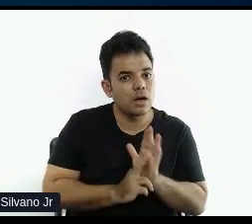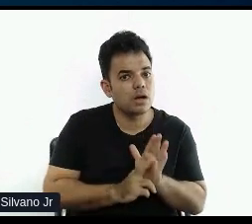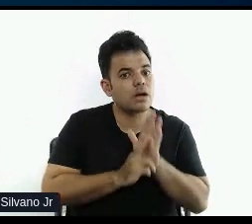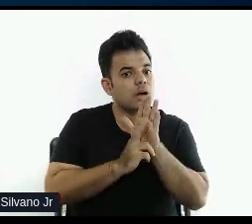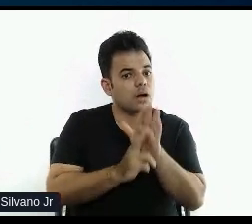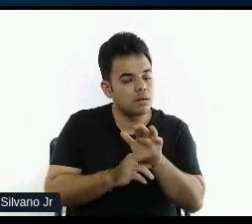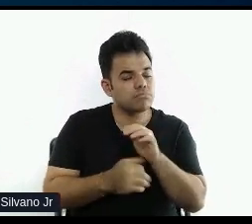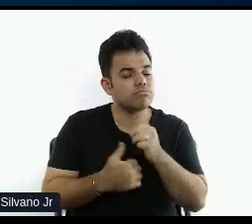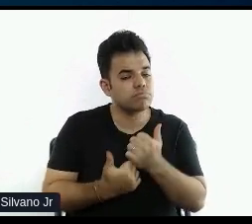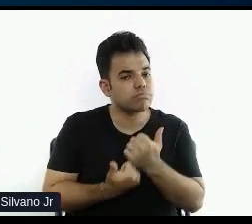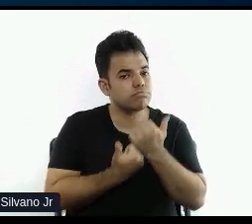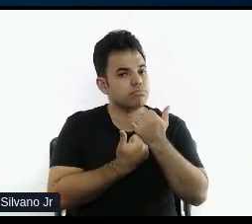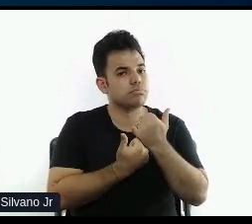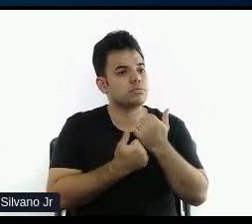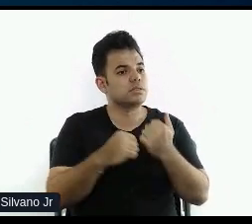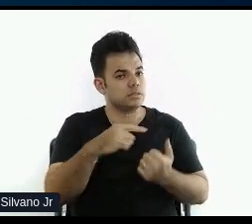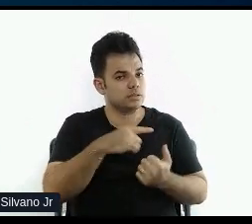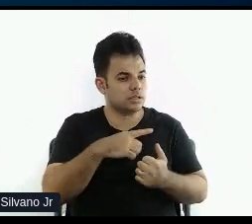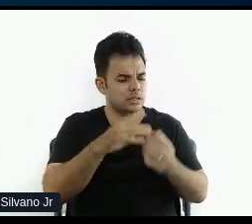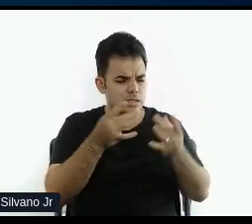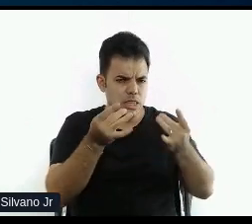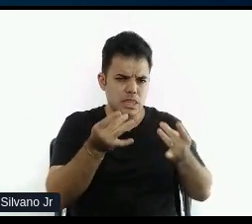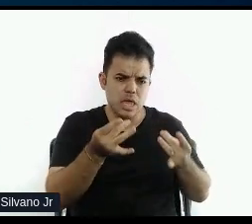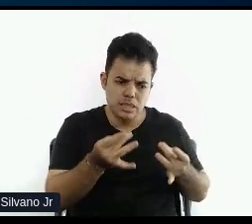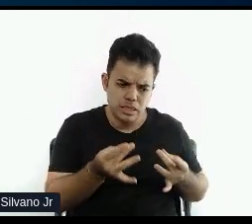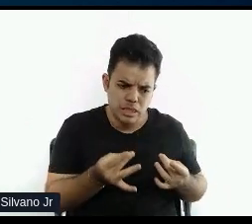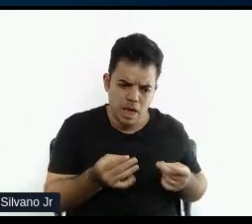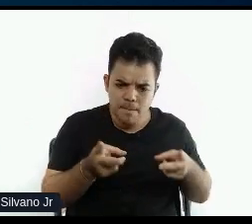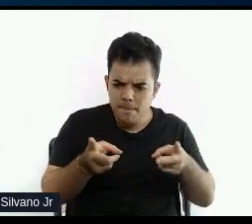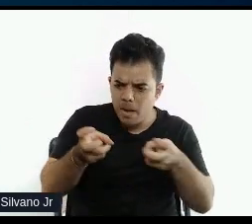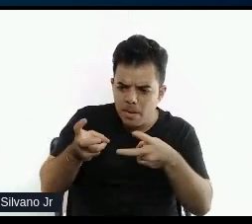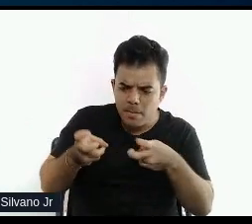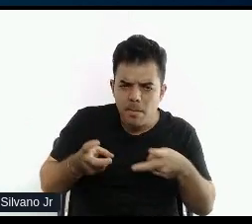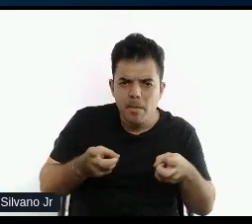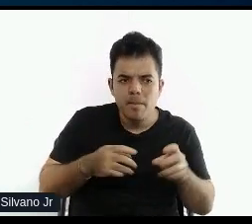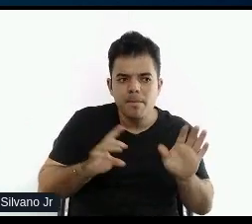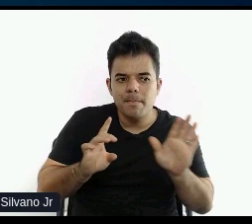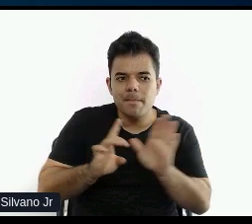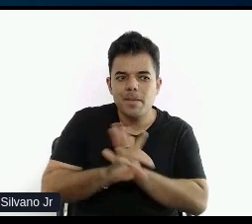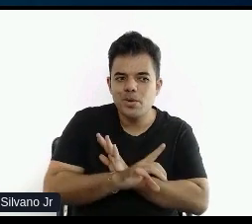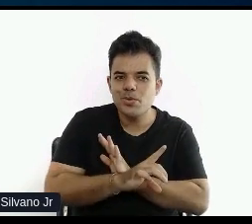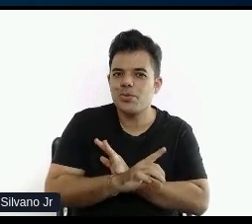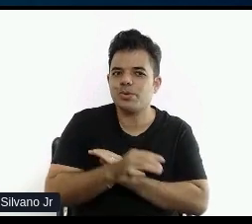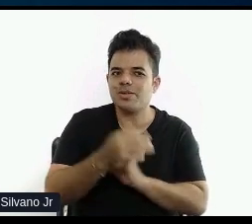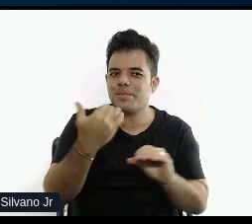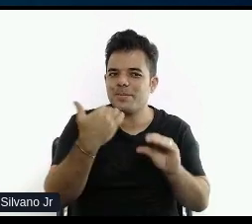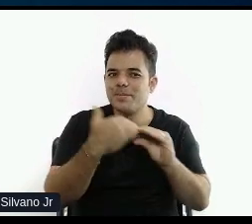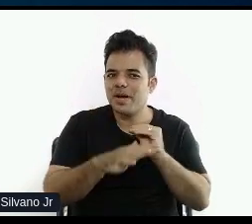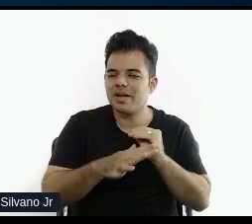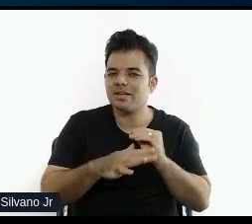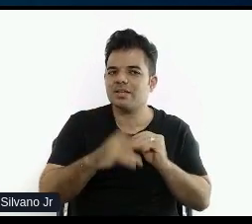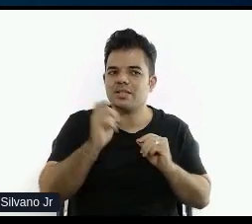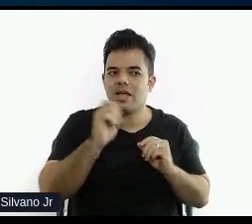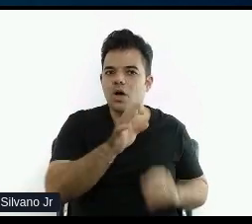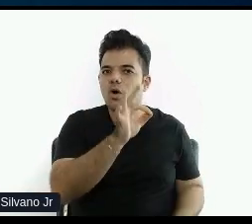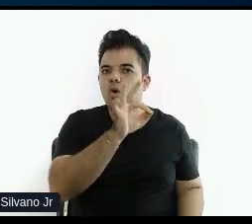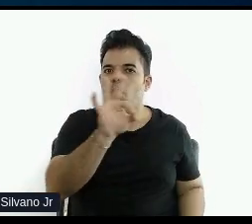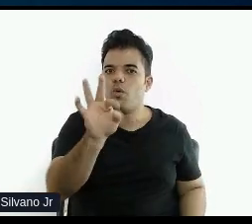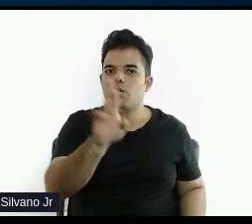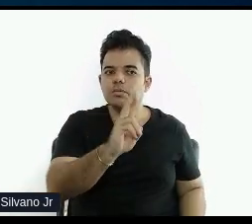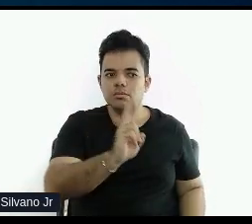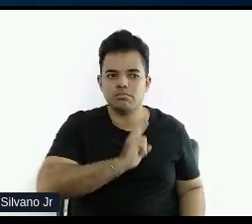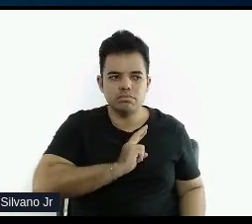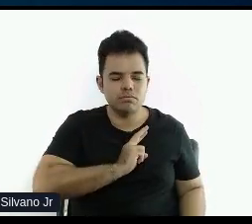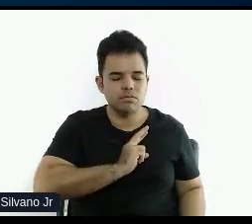pequenos detalhes, e a partir daí ele consegue, a partir de perguntas que a gente gera, né, gerar ótimas respostas. Então a